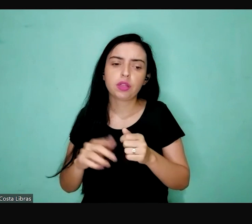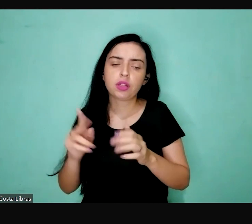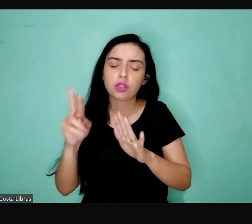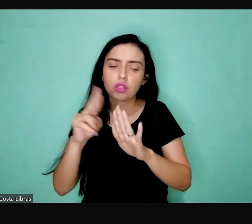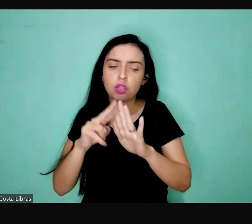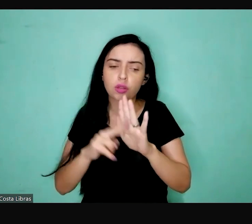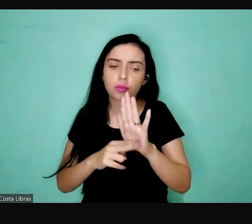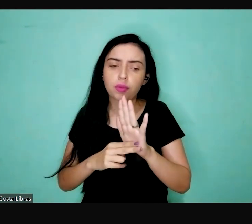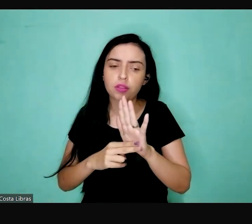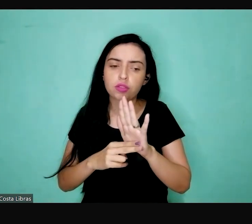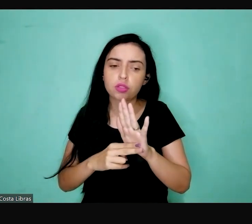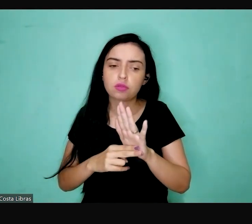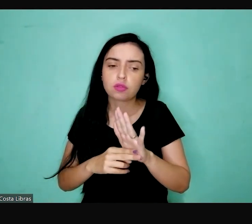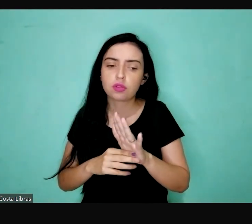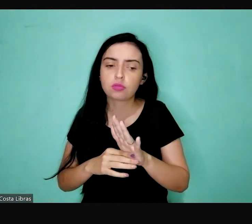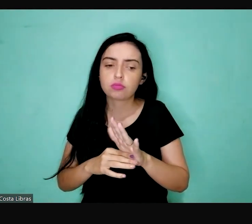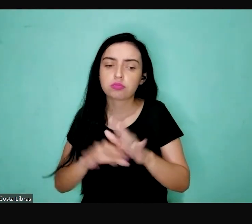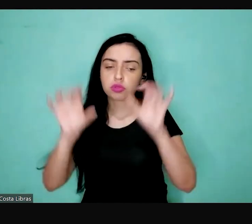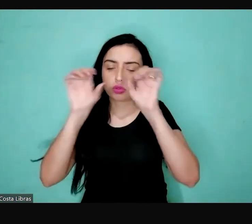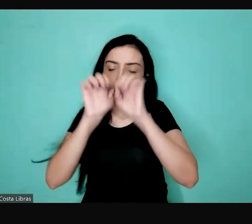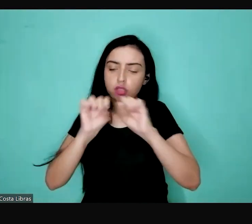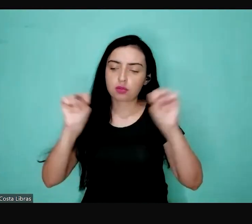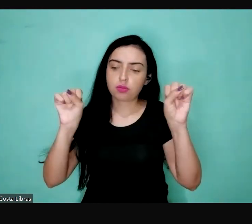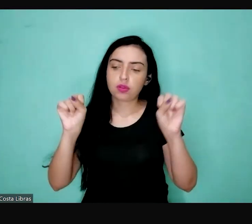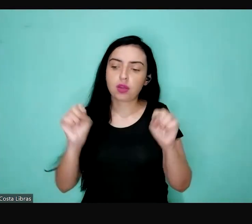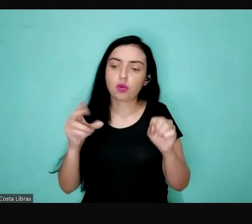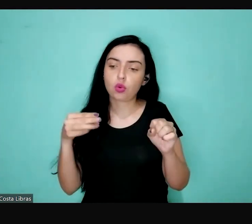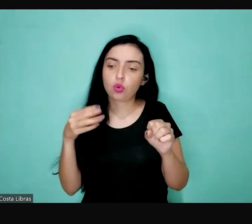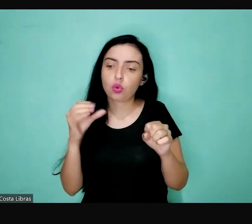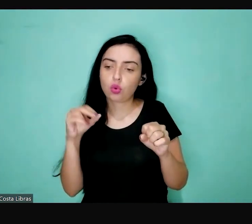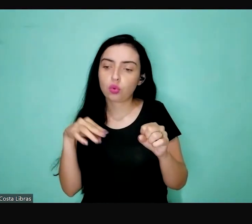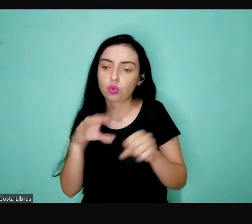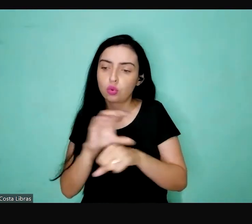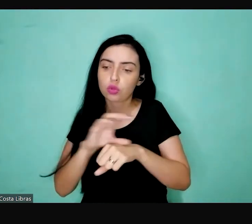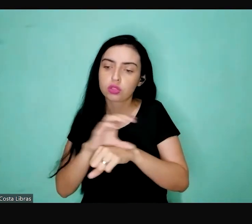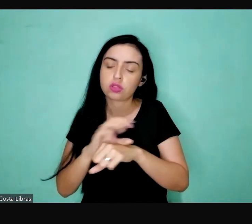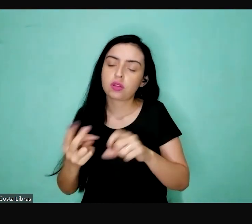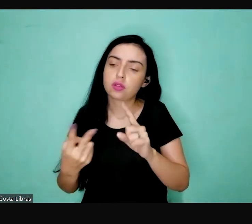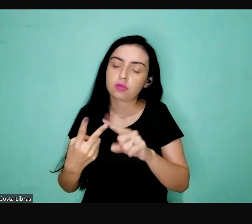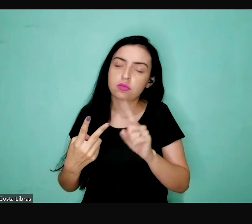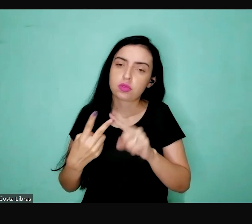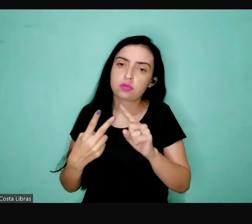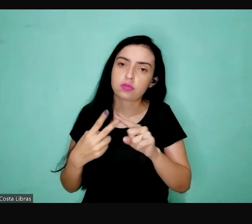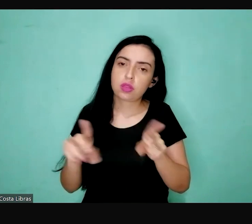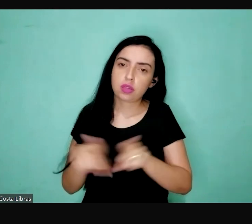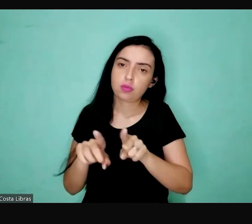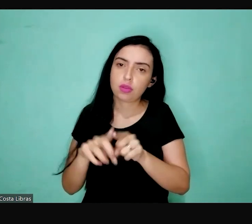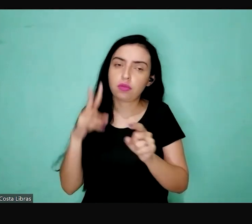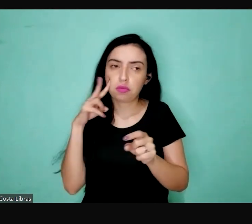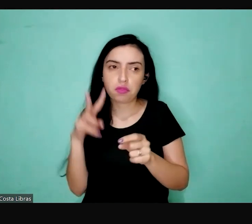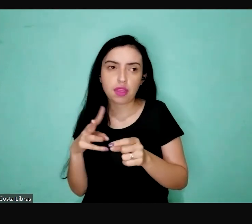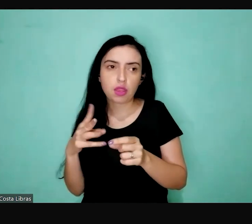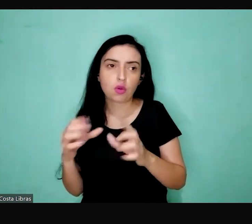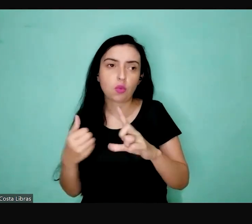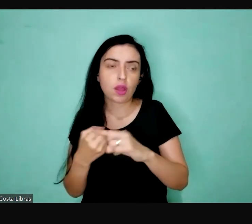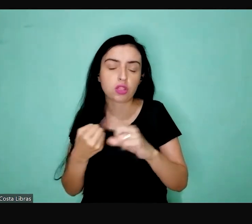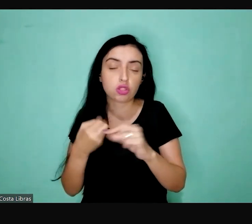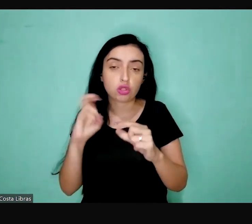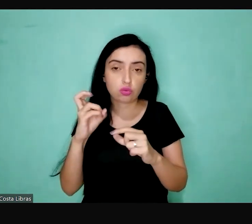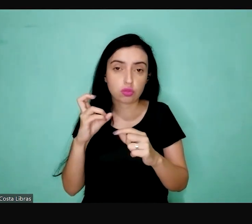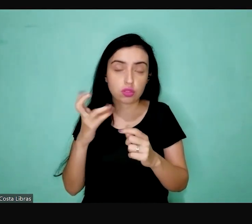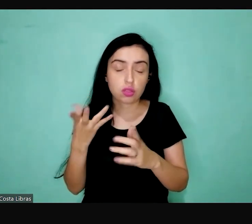Tribunal Constitucional. E também, em segundo lugar, também prevê esse artigo 5